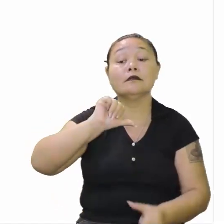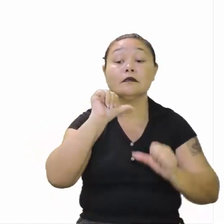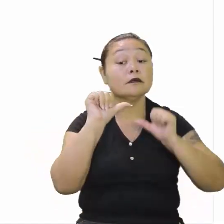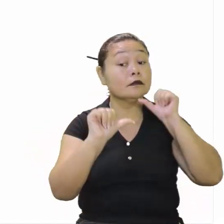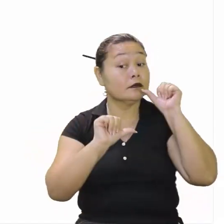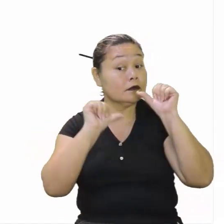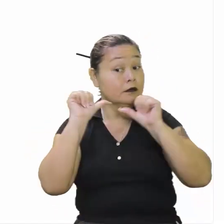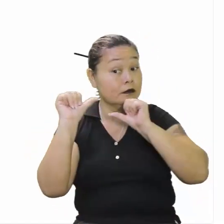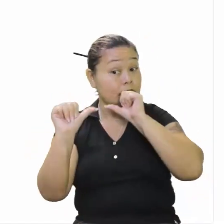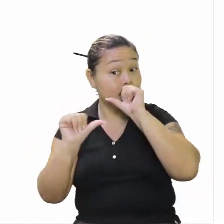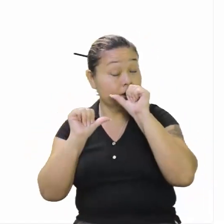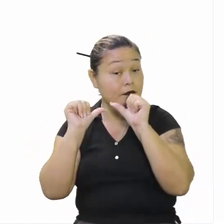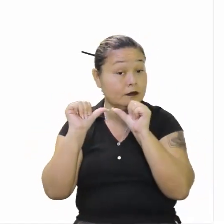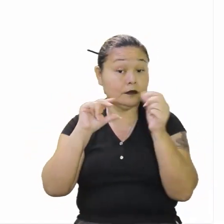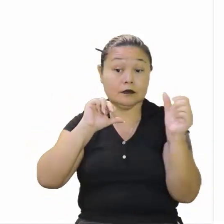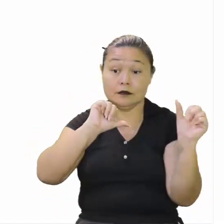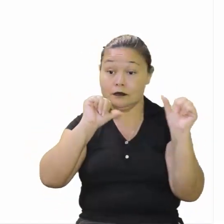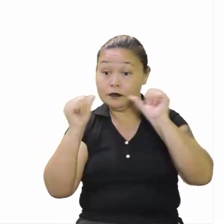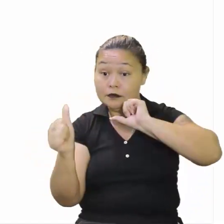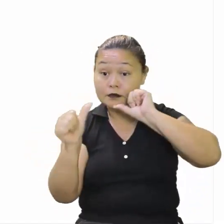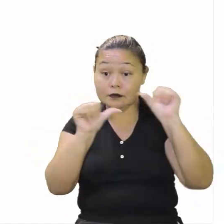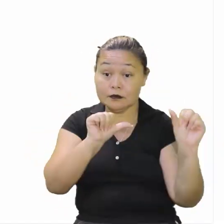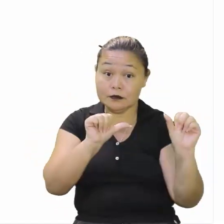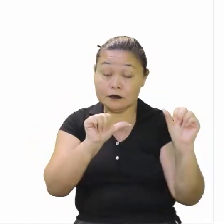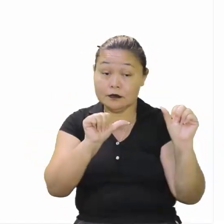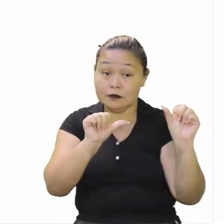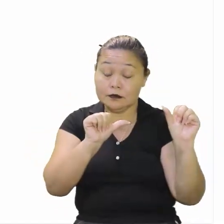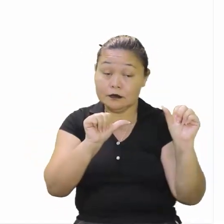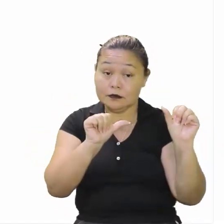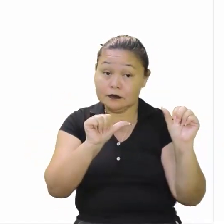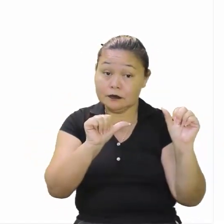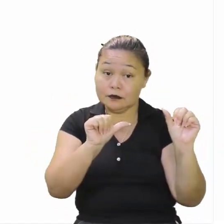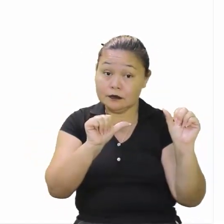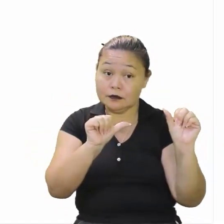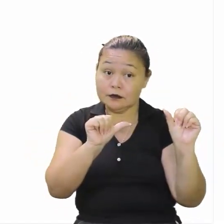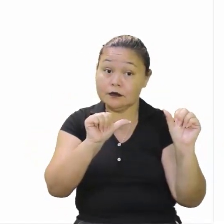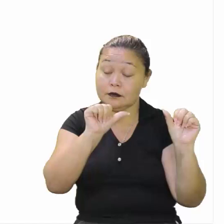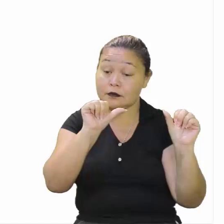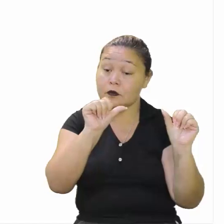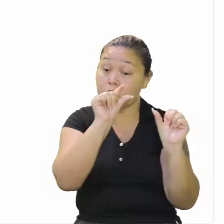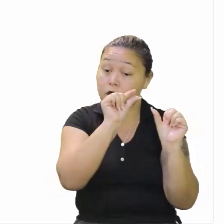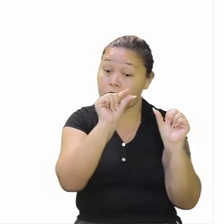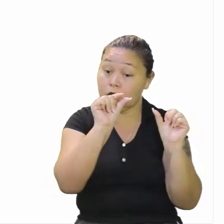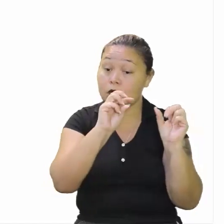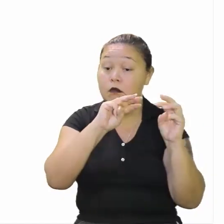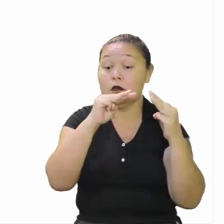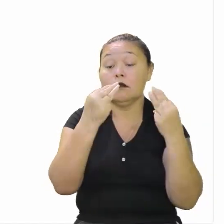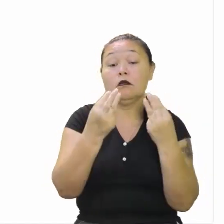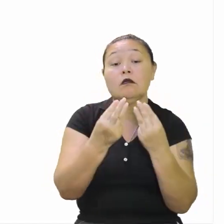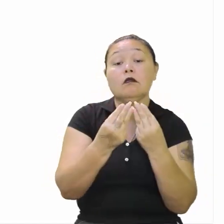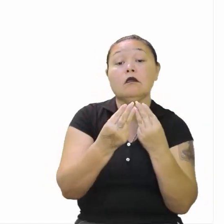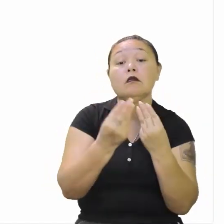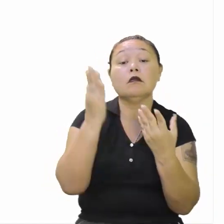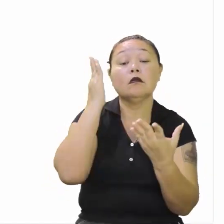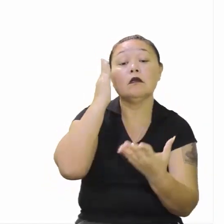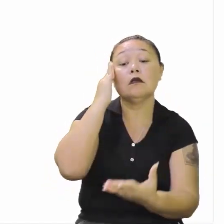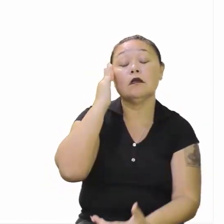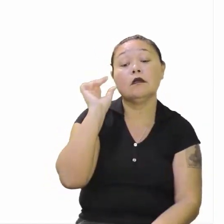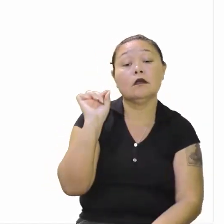ou você fazer a conversão em unidades de massa, nós devemos entender o